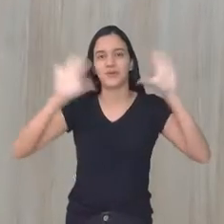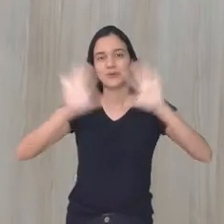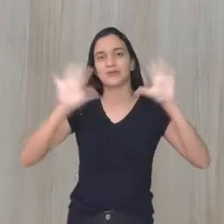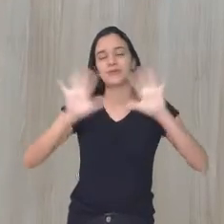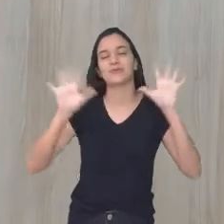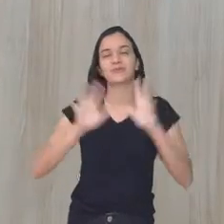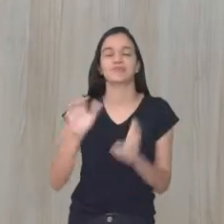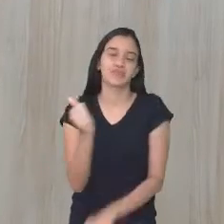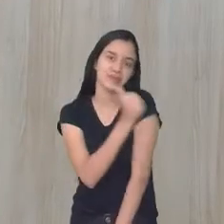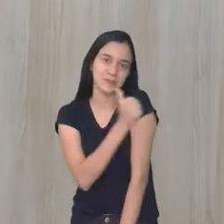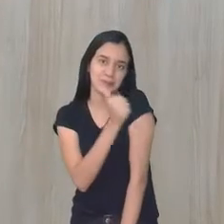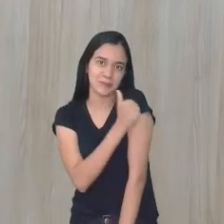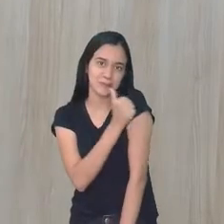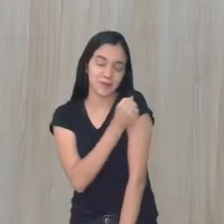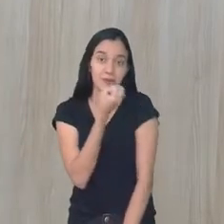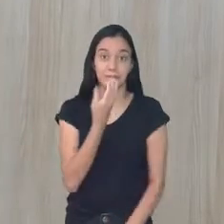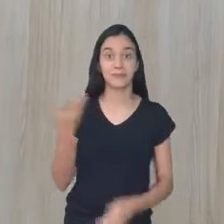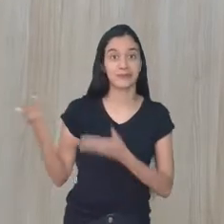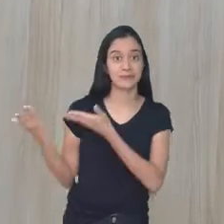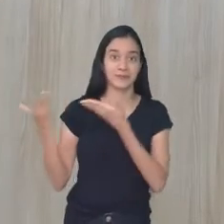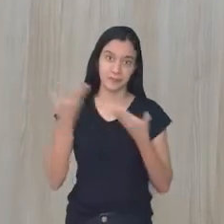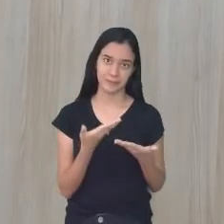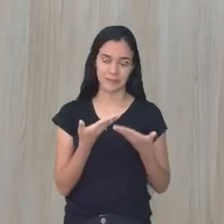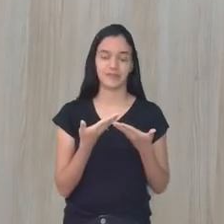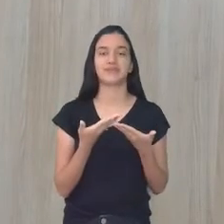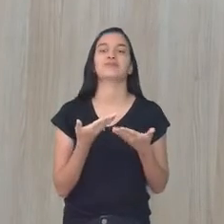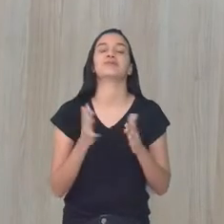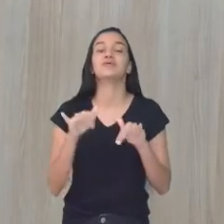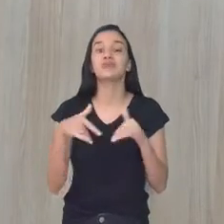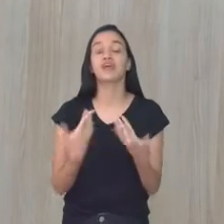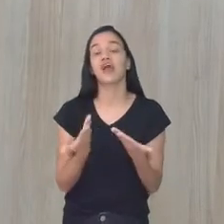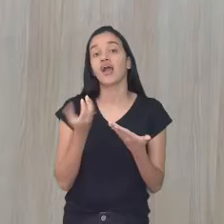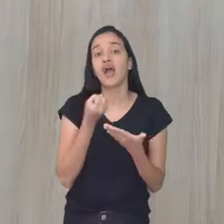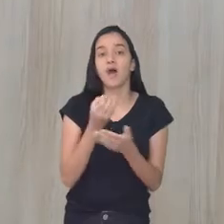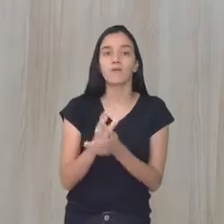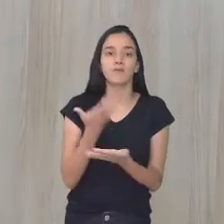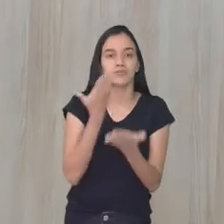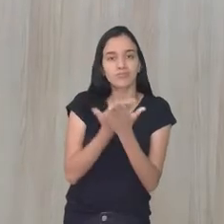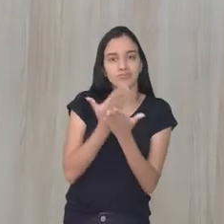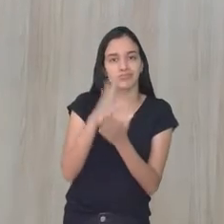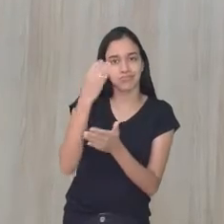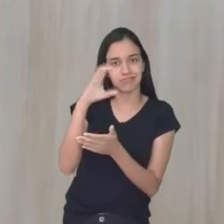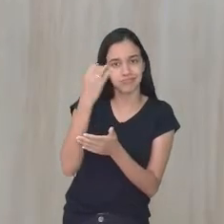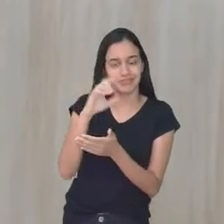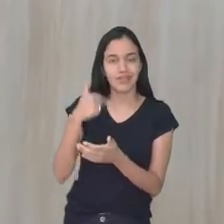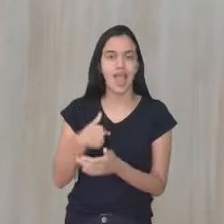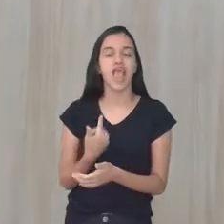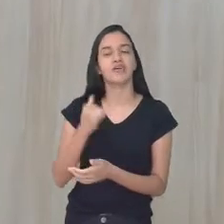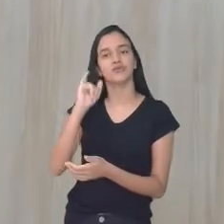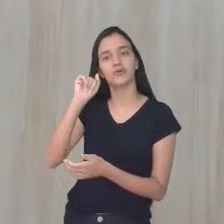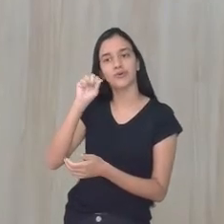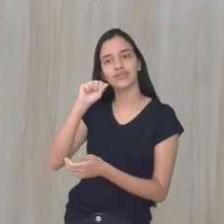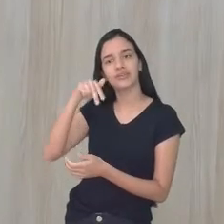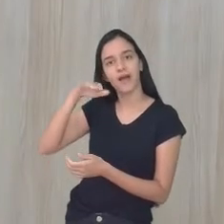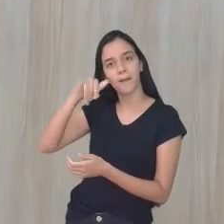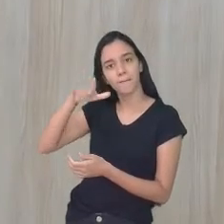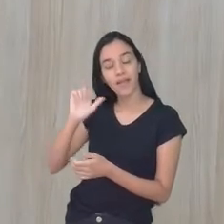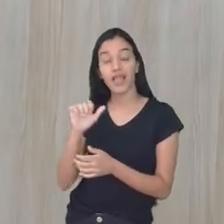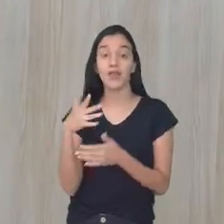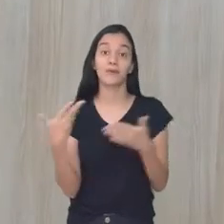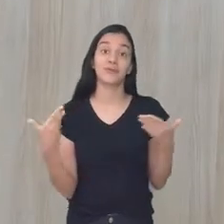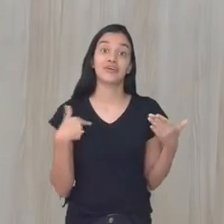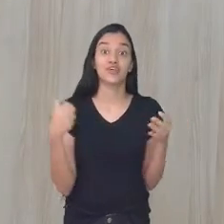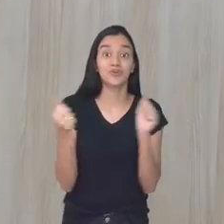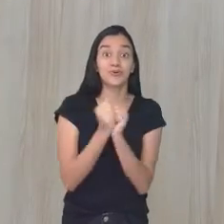Olá, alunos e alunas, sejam todos bem-vindos a mais uma aula de ciência. Eu sou a professora Isabel e juntos